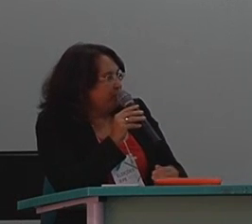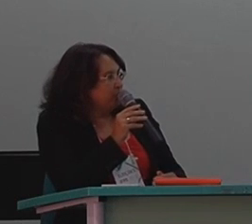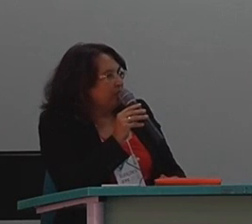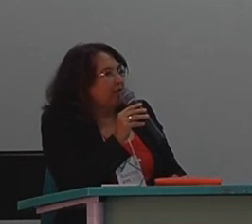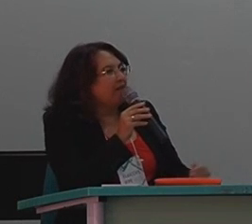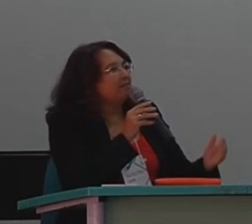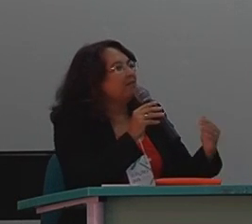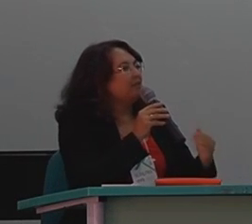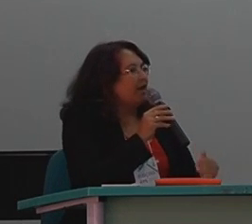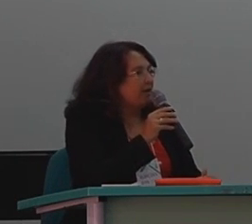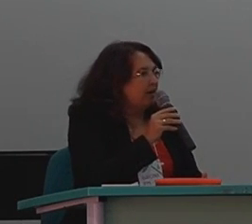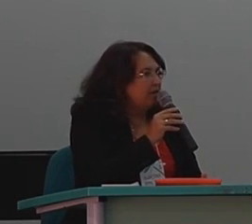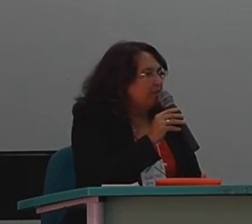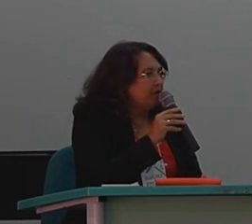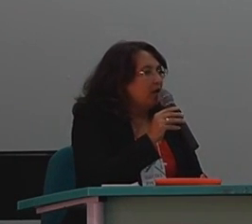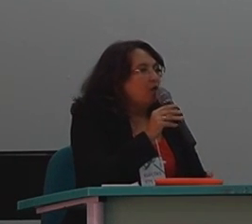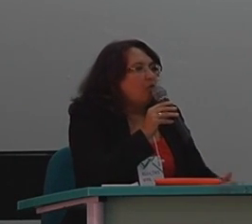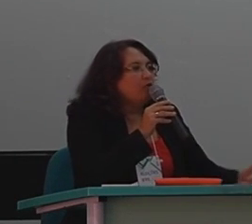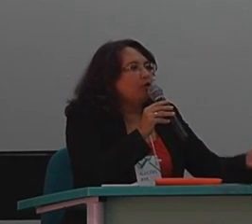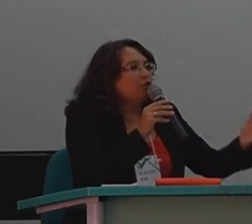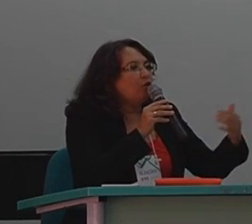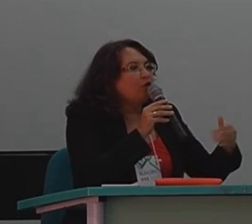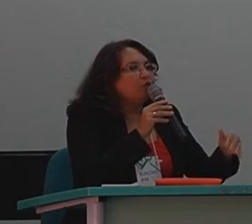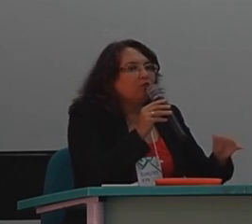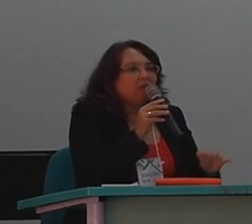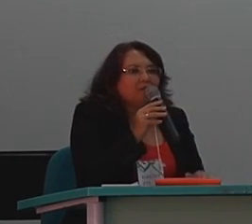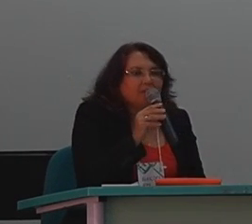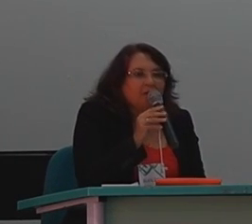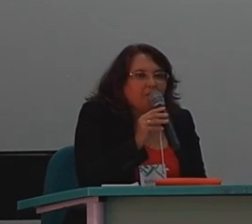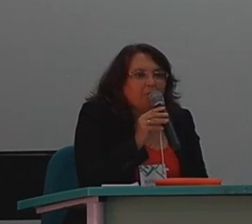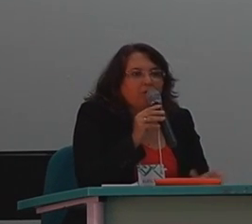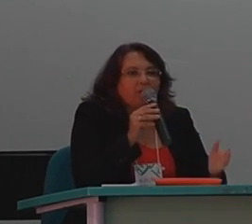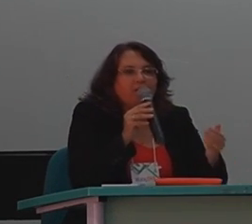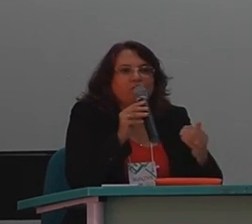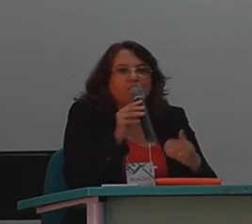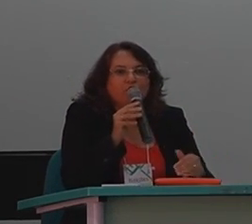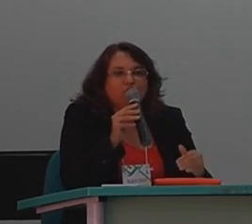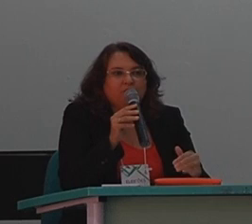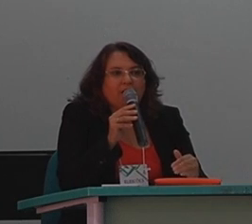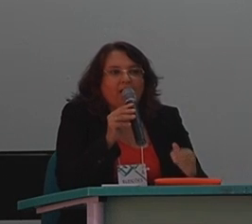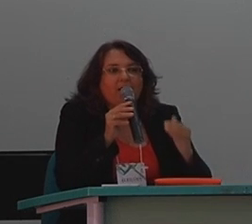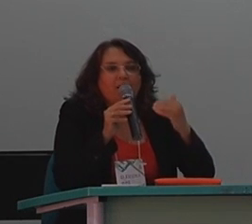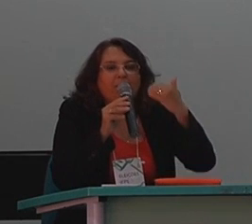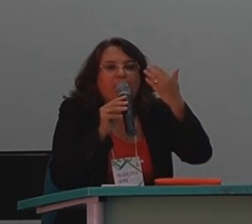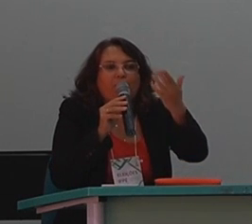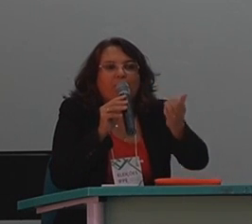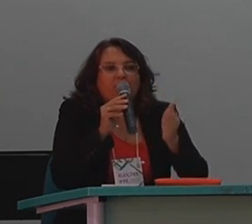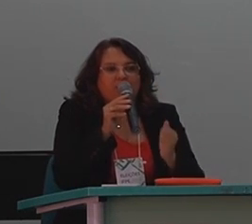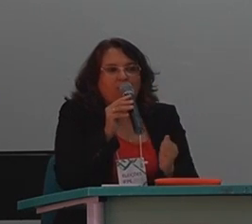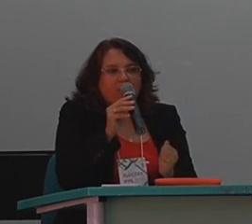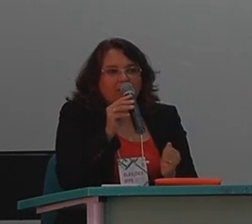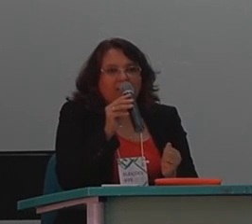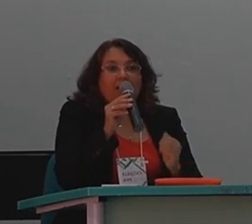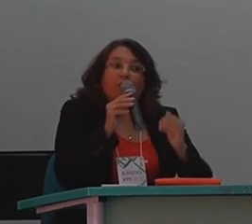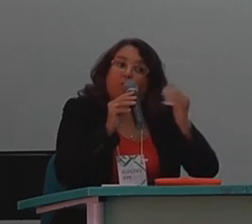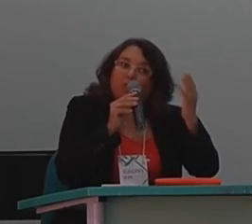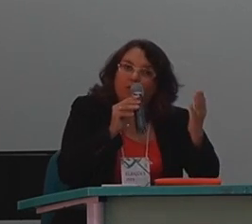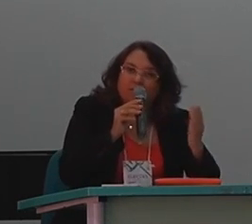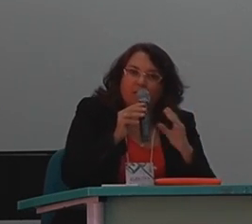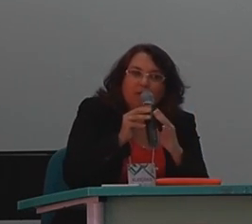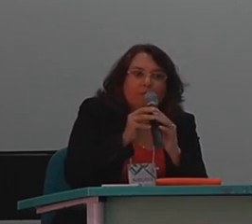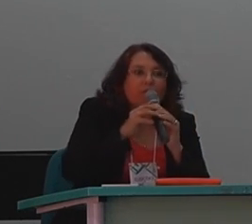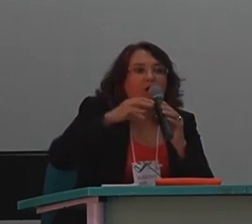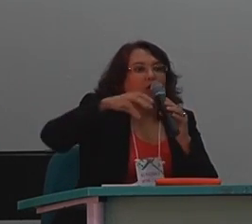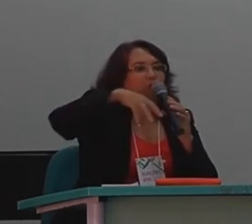mestrados profissionais intercamp, onde 2 ou 3 campi poderão se juntar para oferecer um mestrado.